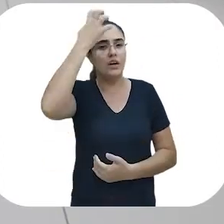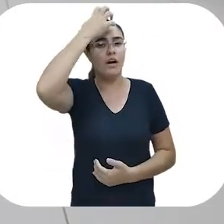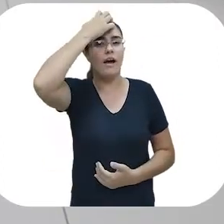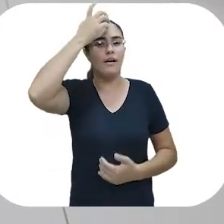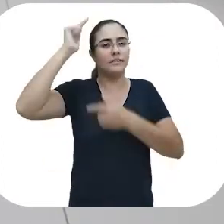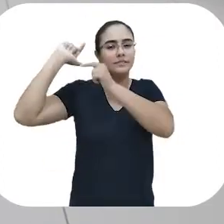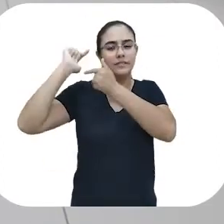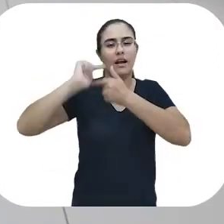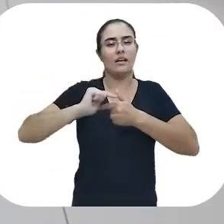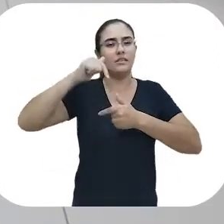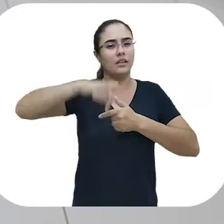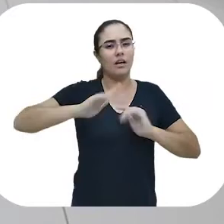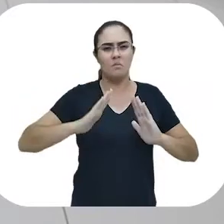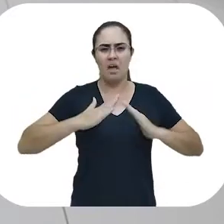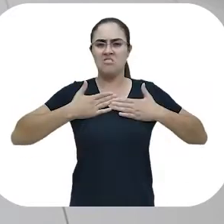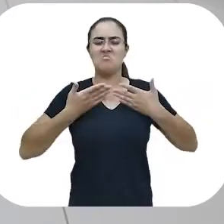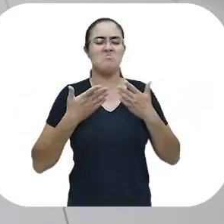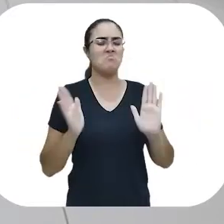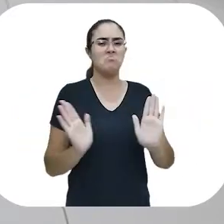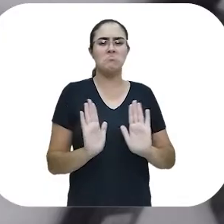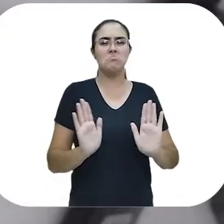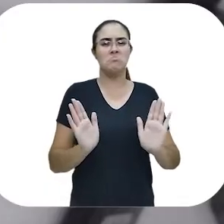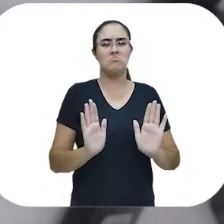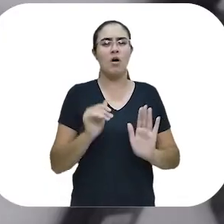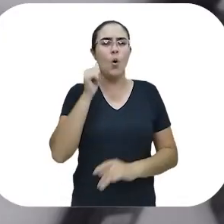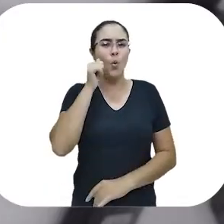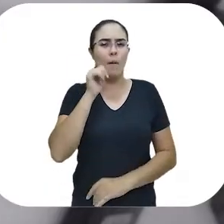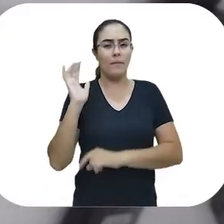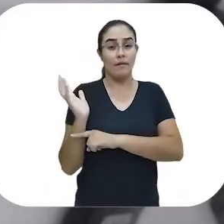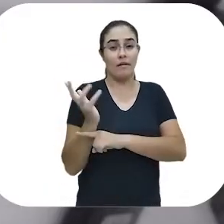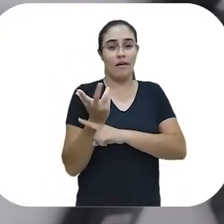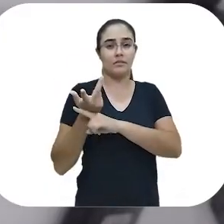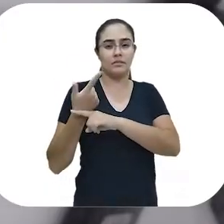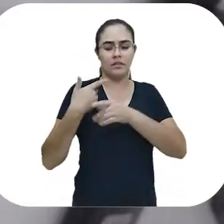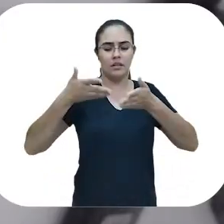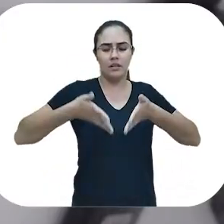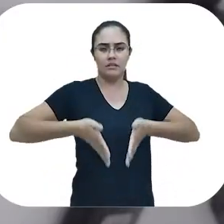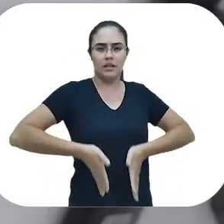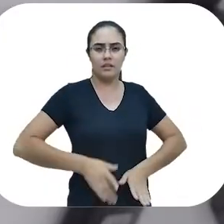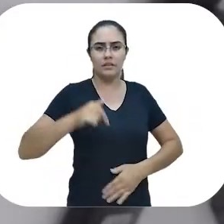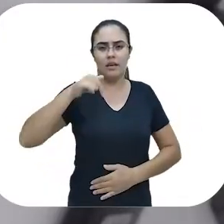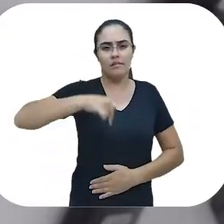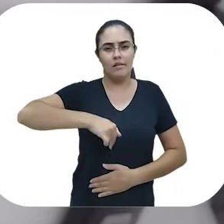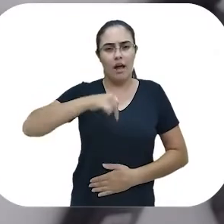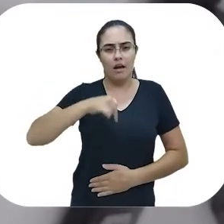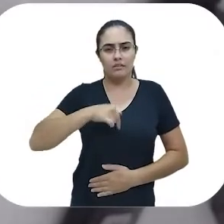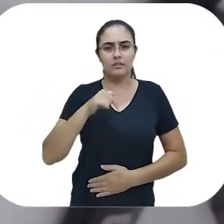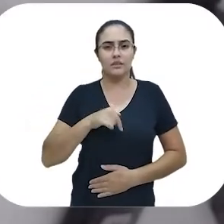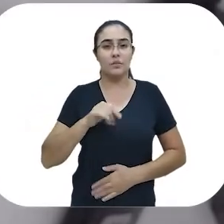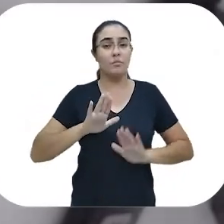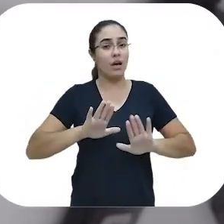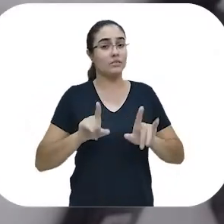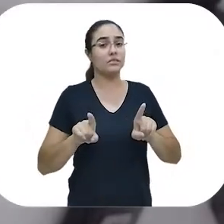assusta, uma mulher artista em pedra bruta, que chegou a esse mundo em desatino, mas também em luz,